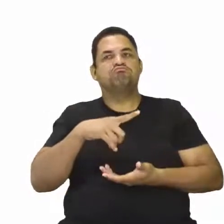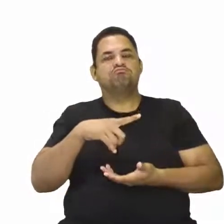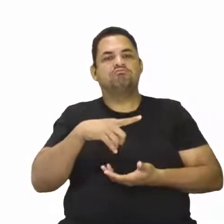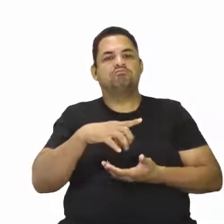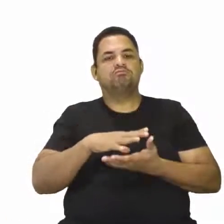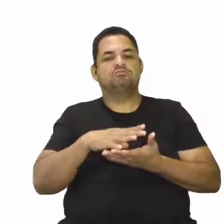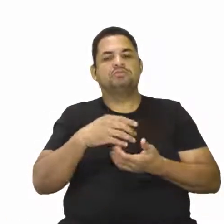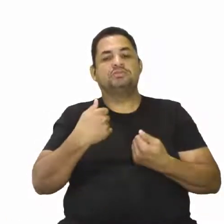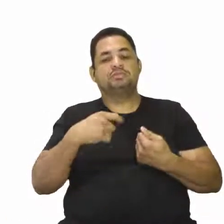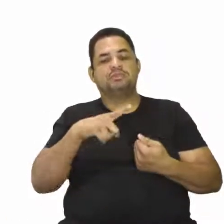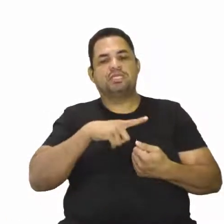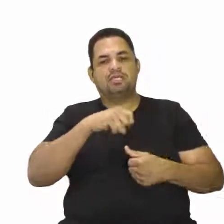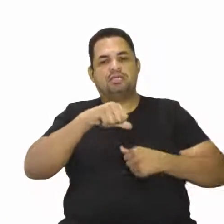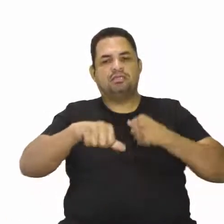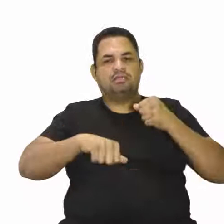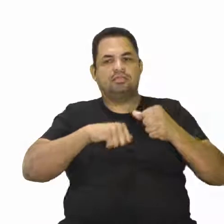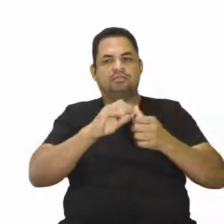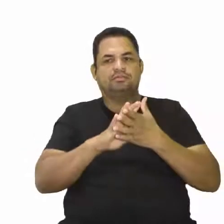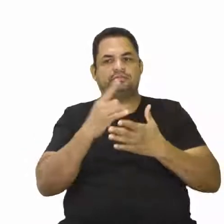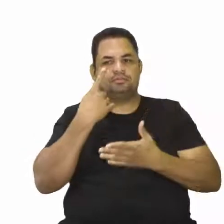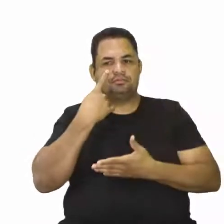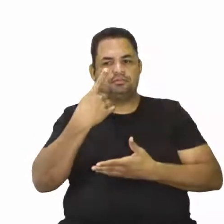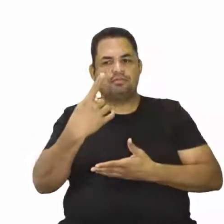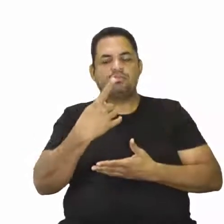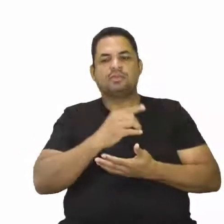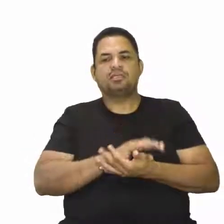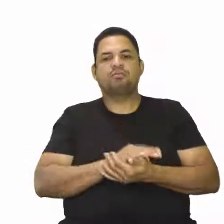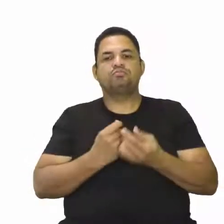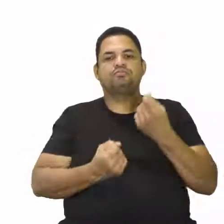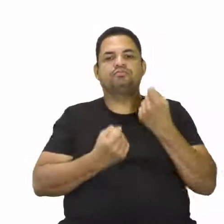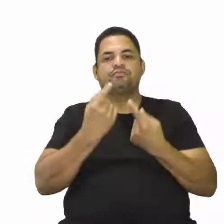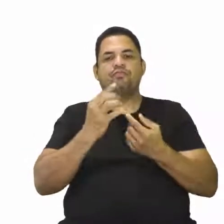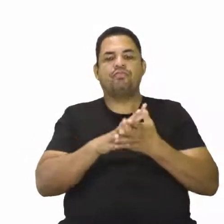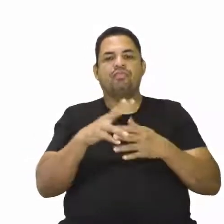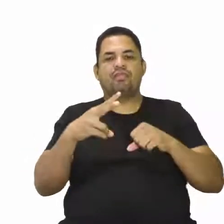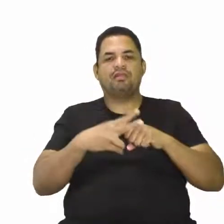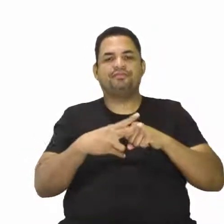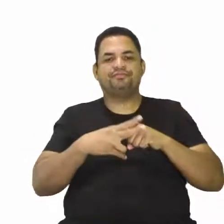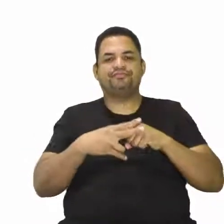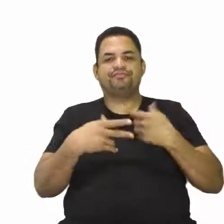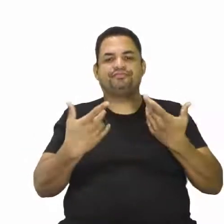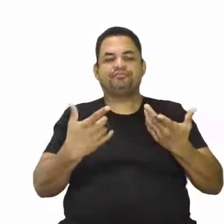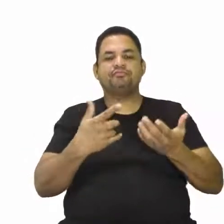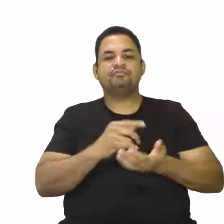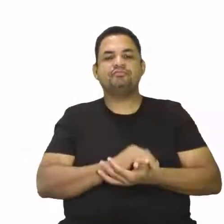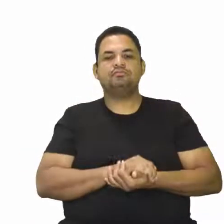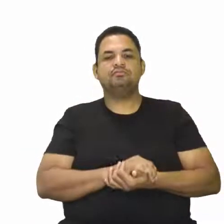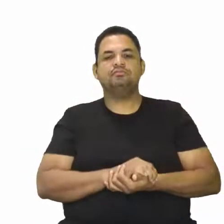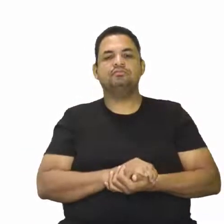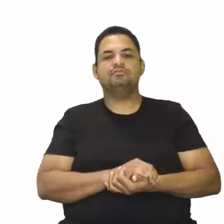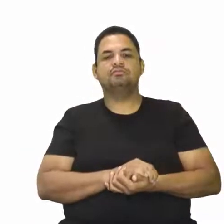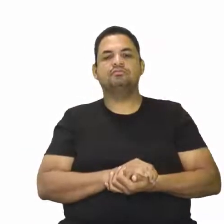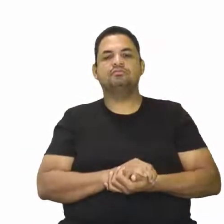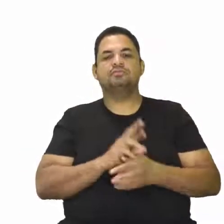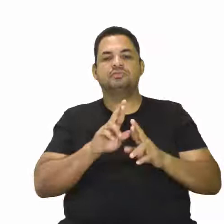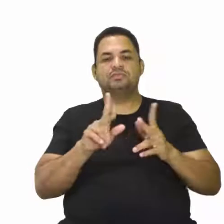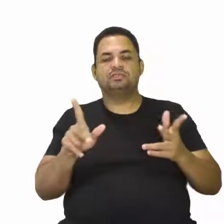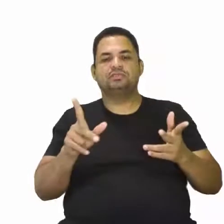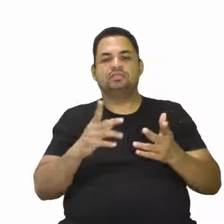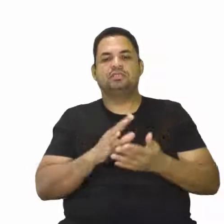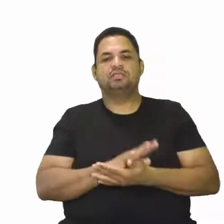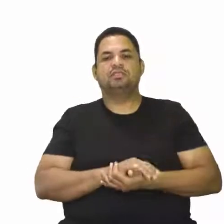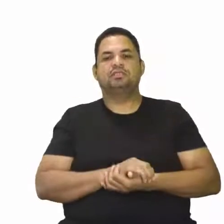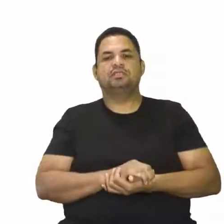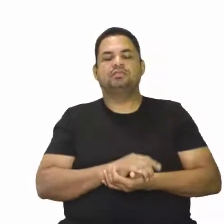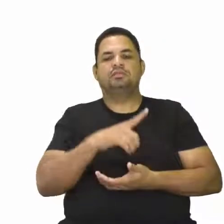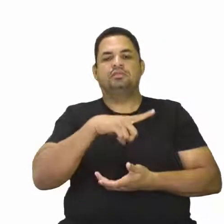algumas mudanças. Então, observem aqui alguns verbos que são ali diferentes.